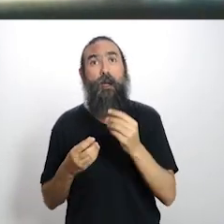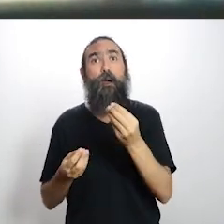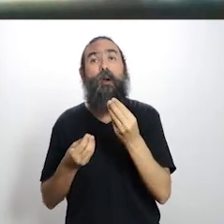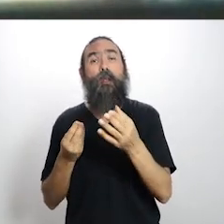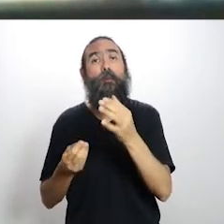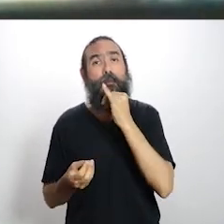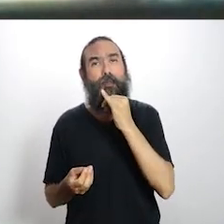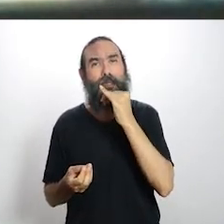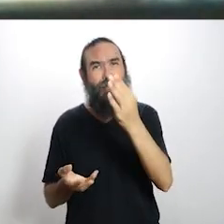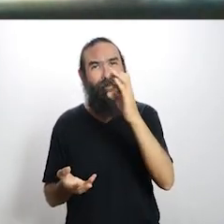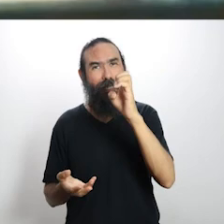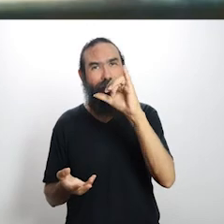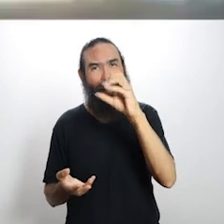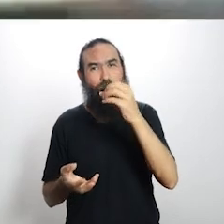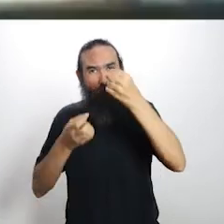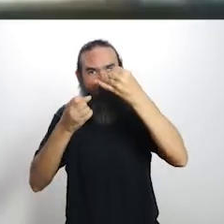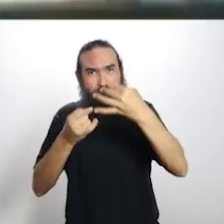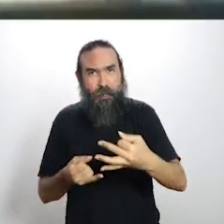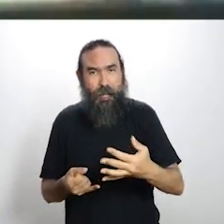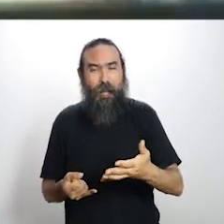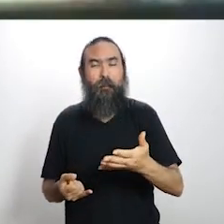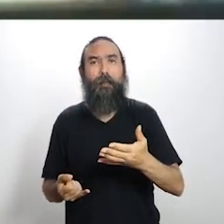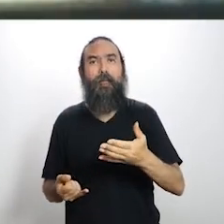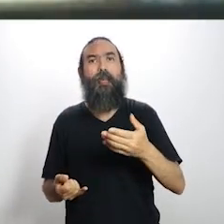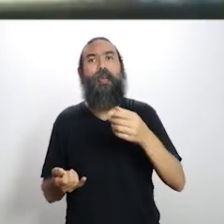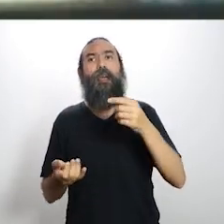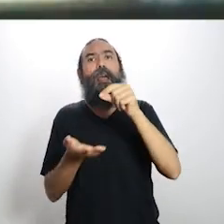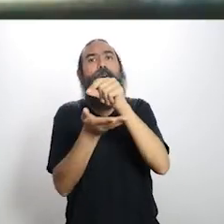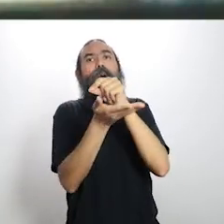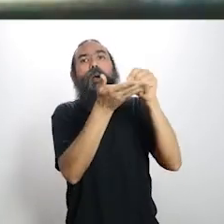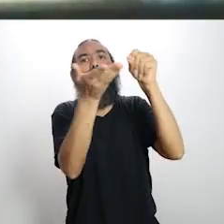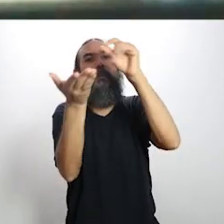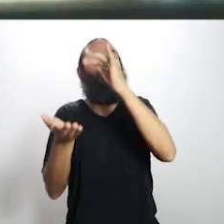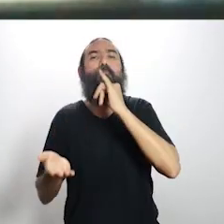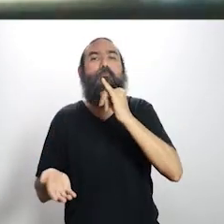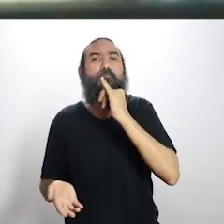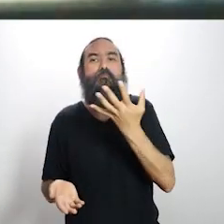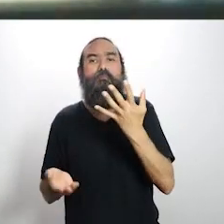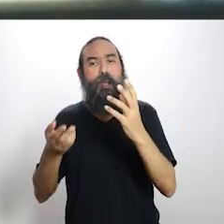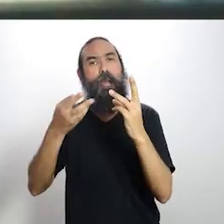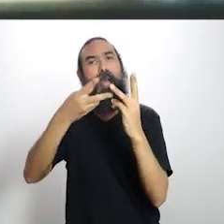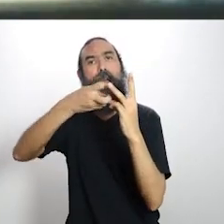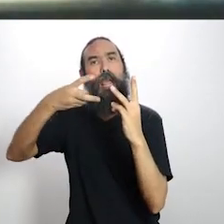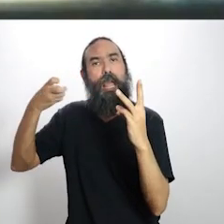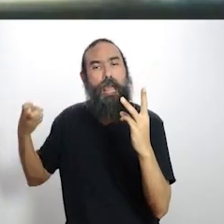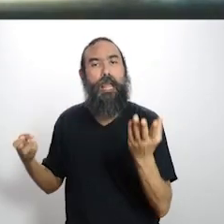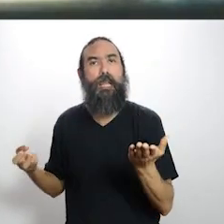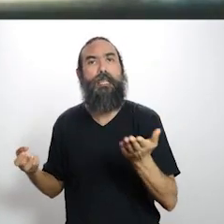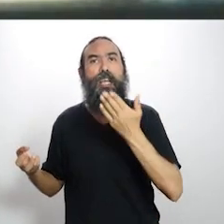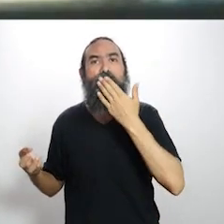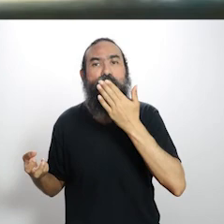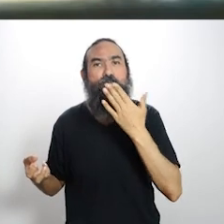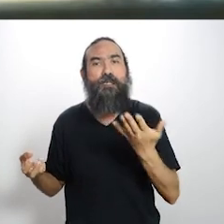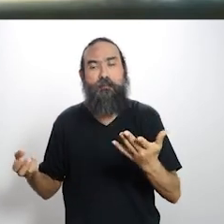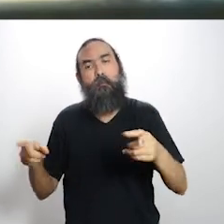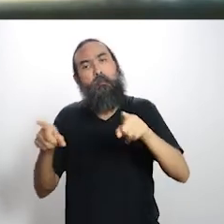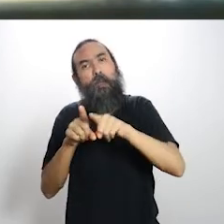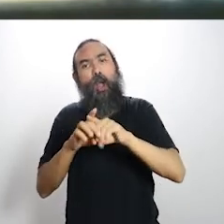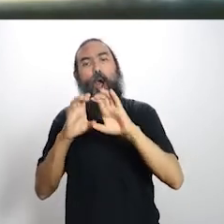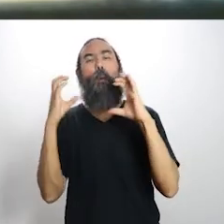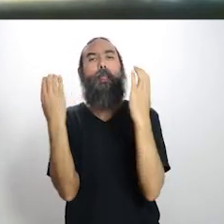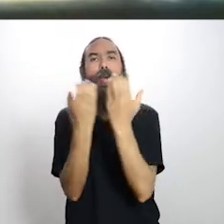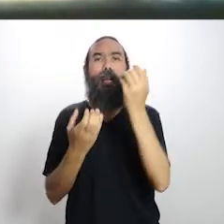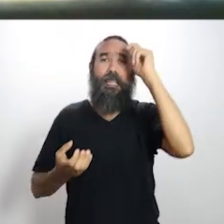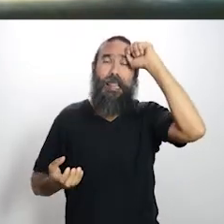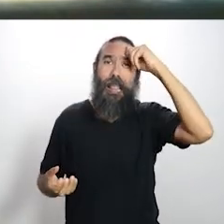populares e tradicionais os seus territórios são o seu espaço cultural né então nós defendemos que talvez fosse